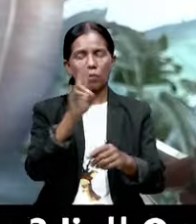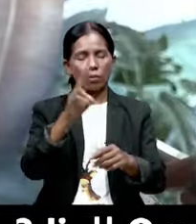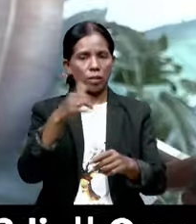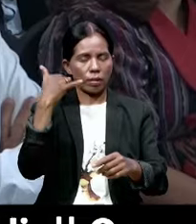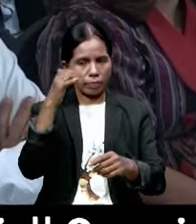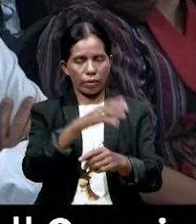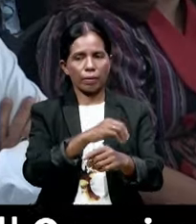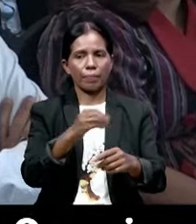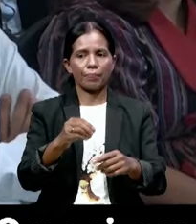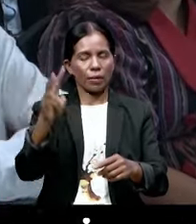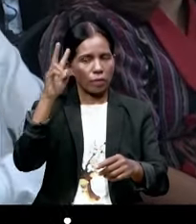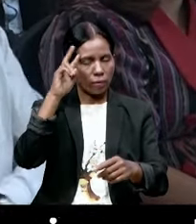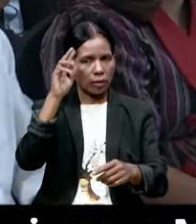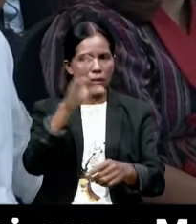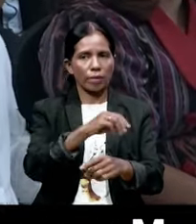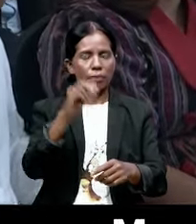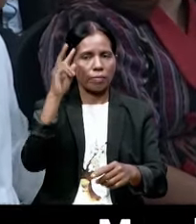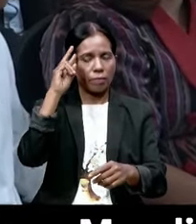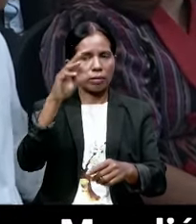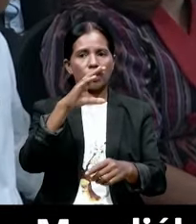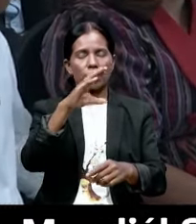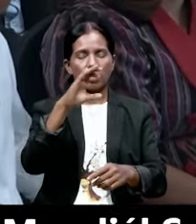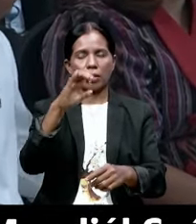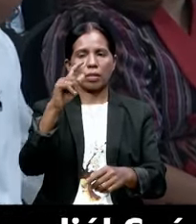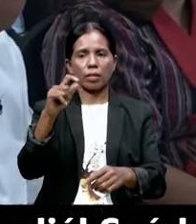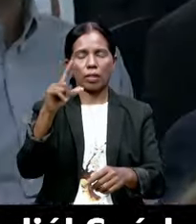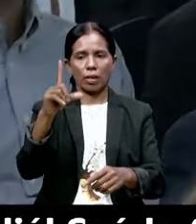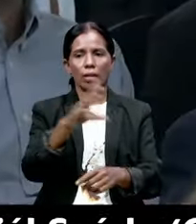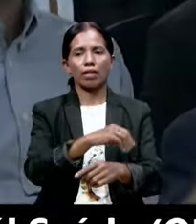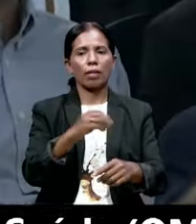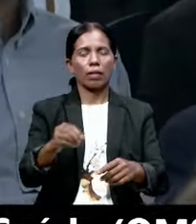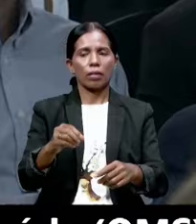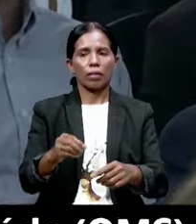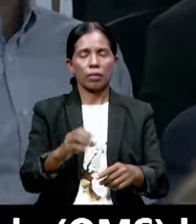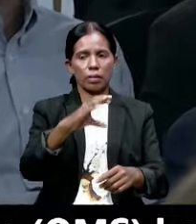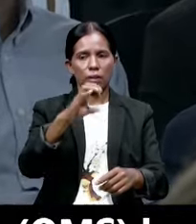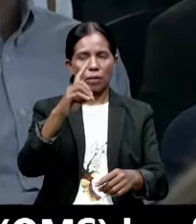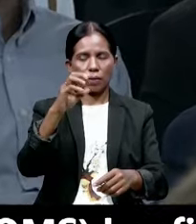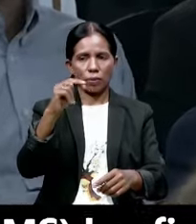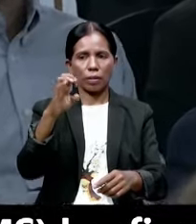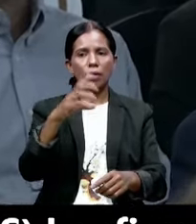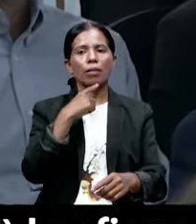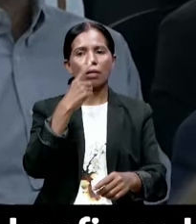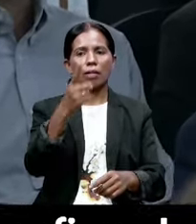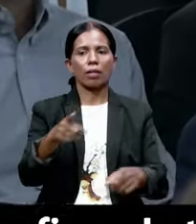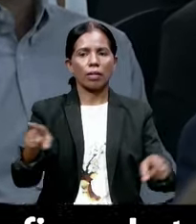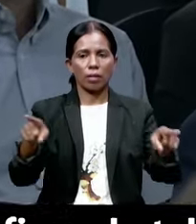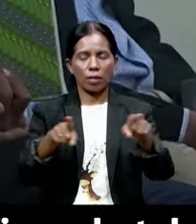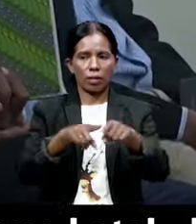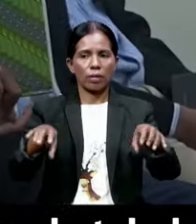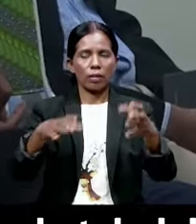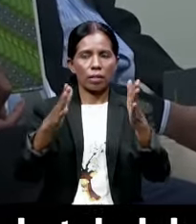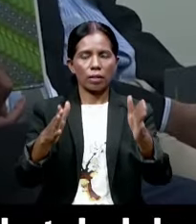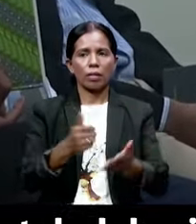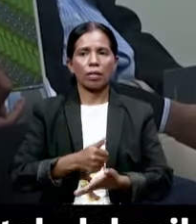Vice-presidente da Câmara Comércio e Indústria Timor-Leste ba assunto agen no OMK, Sidônio Freitas Hateten, neha nessa sistema ida